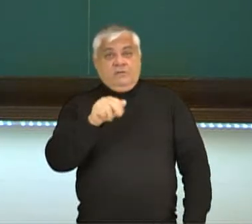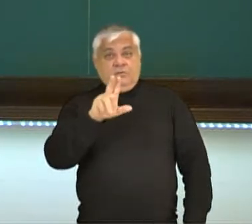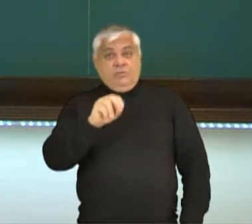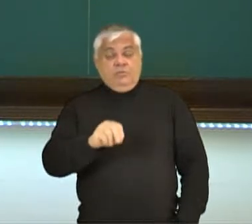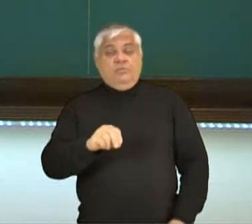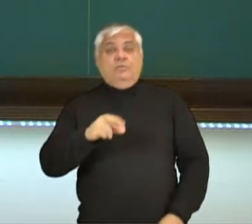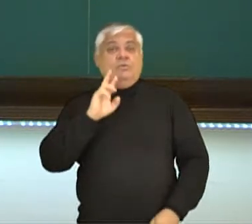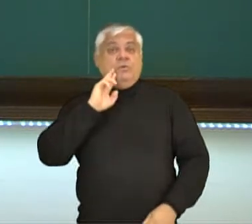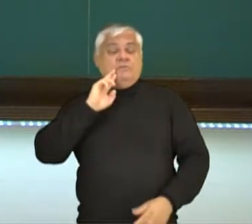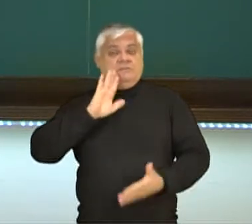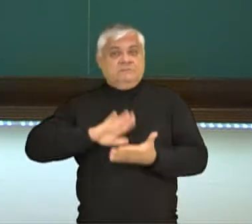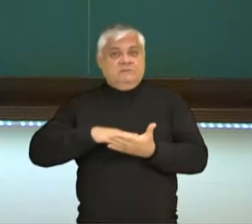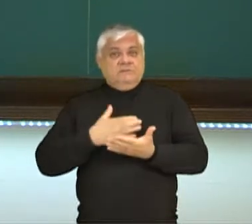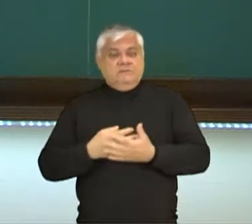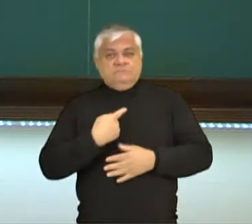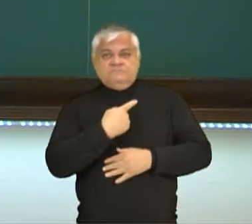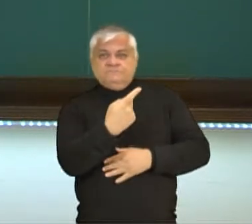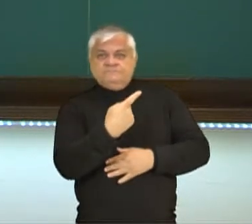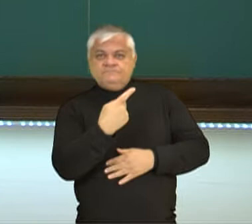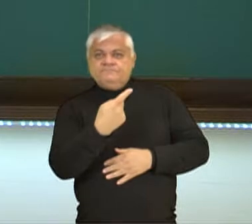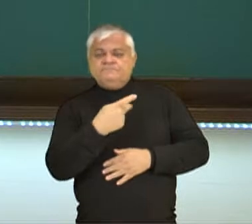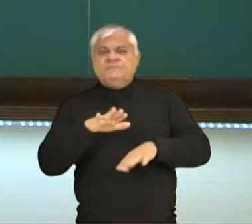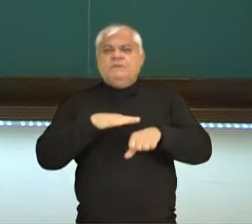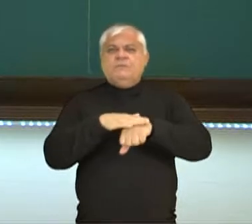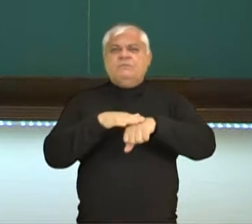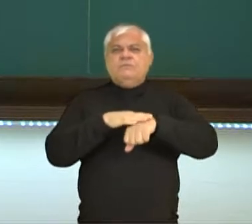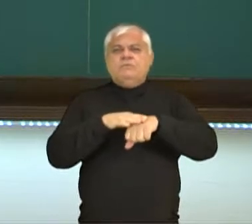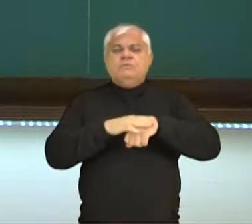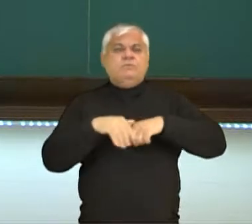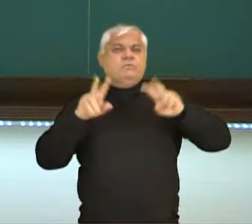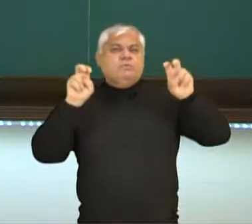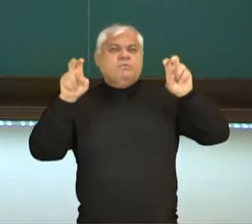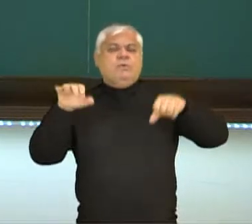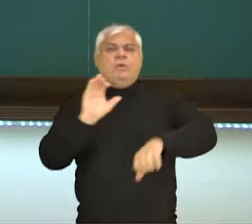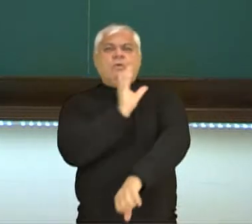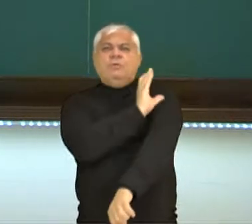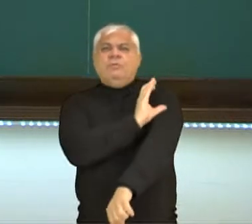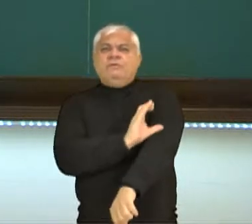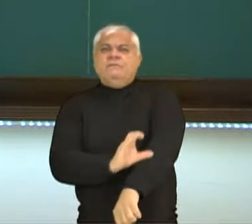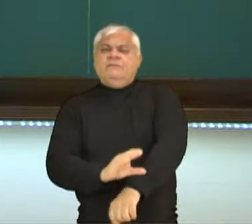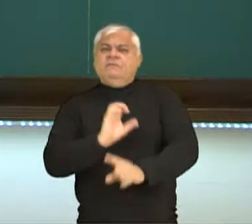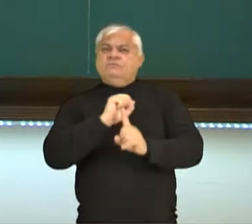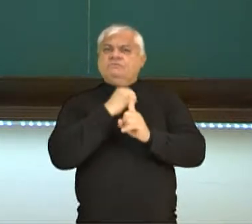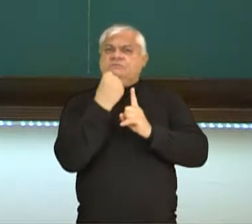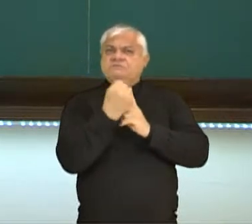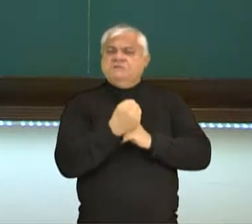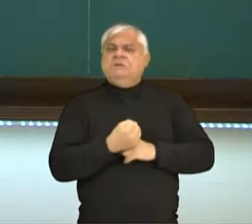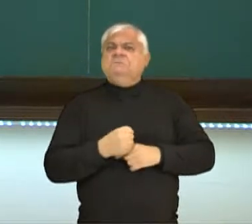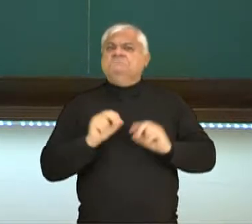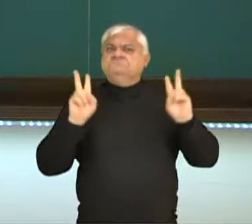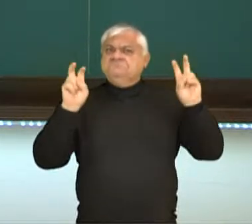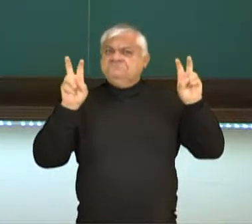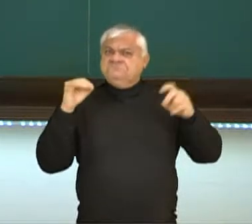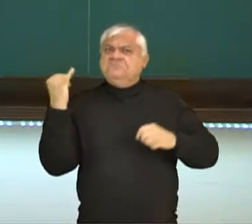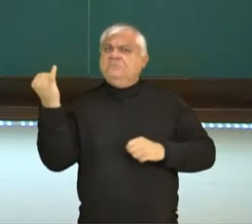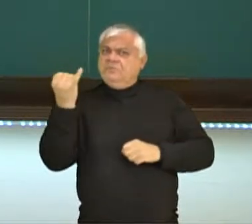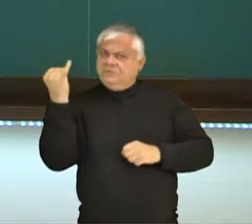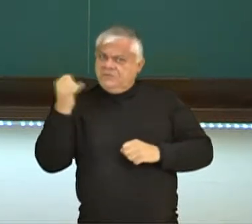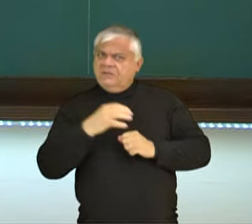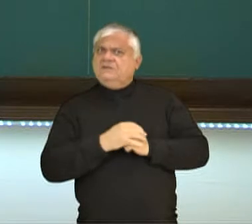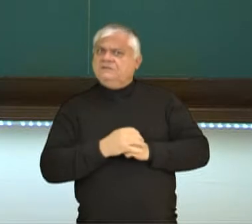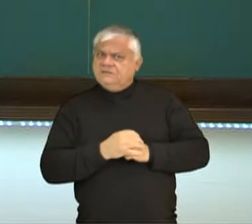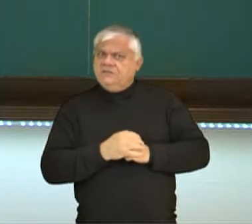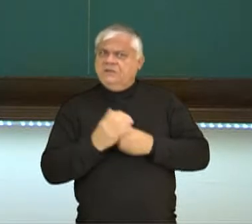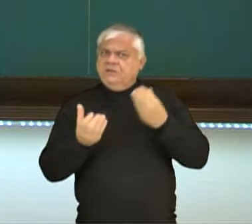Brito, Ronaldo, nosso intérprete, para a gente bater um papo sobre comportamento social. Olha que assunto importante, né? A gente